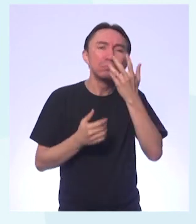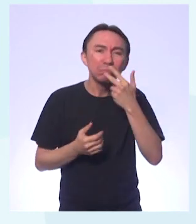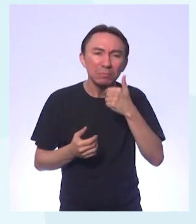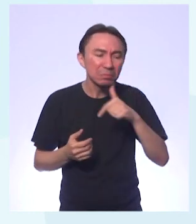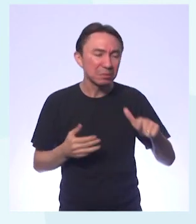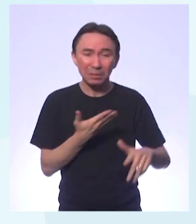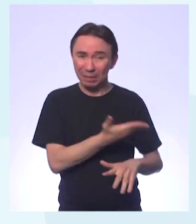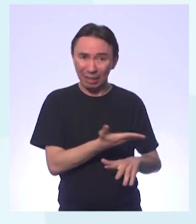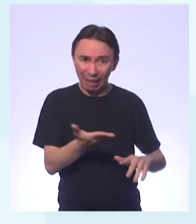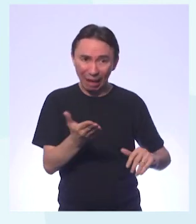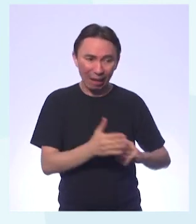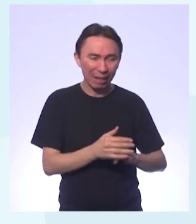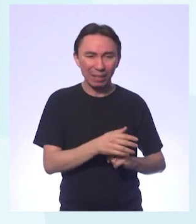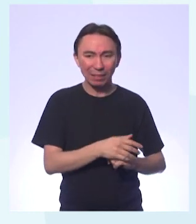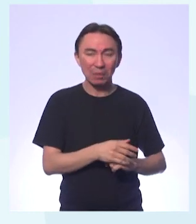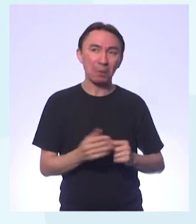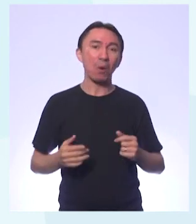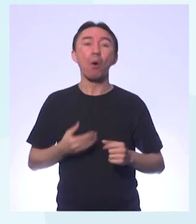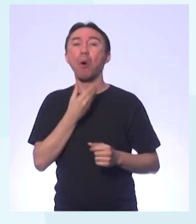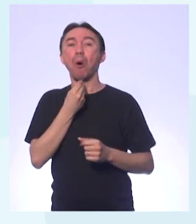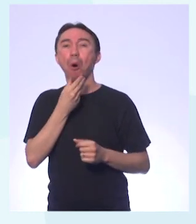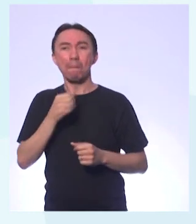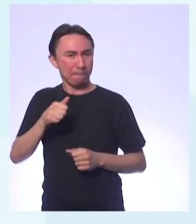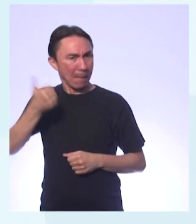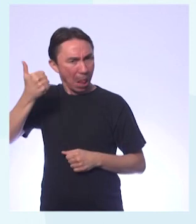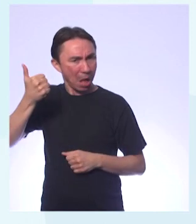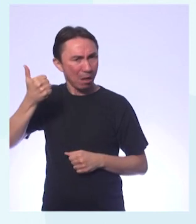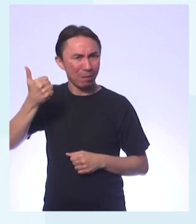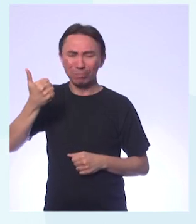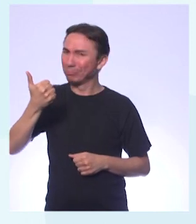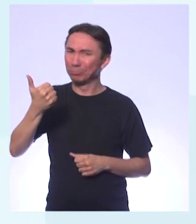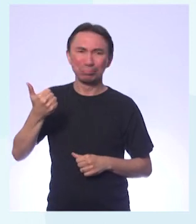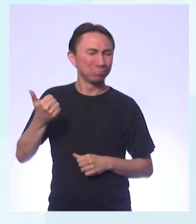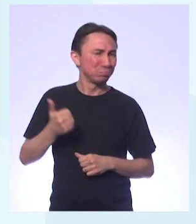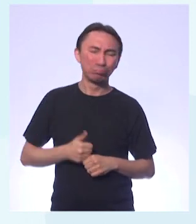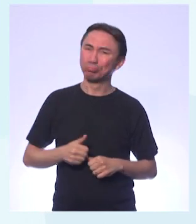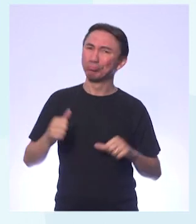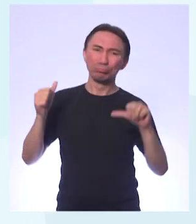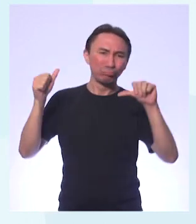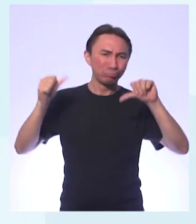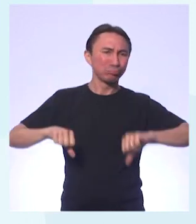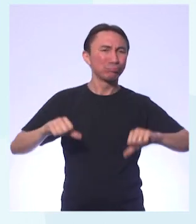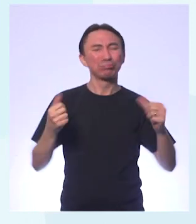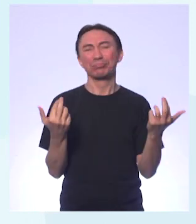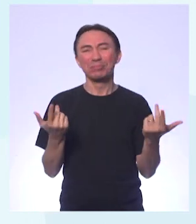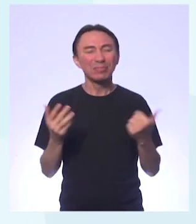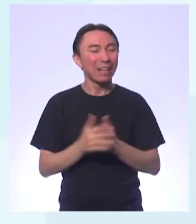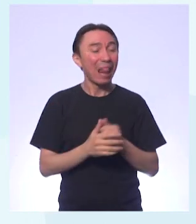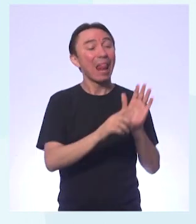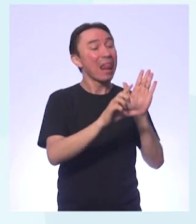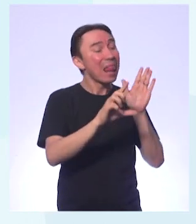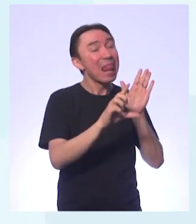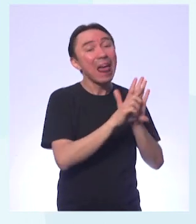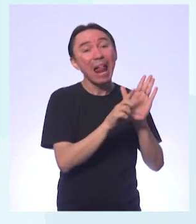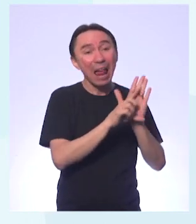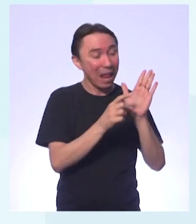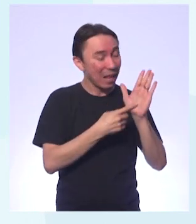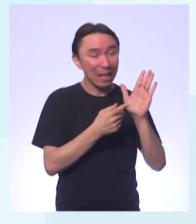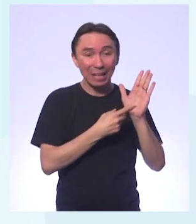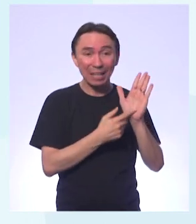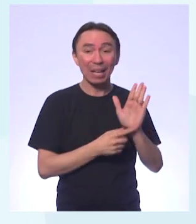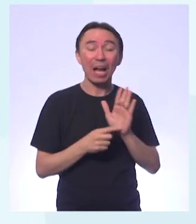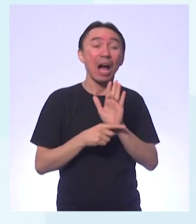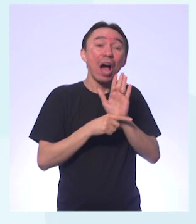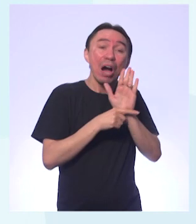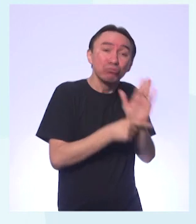que também era muito ruim. O que nós estamos falando aqui é que não existiam leis que amparassem essas